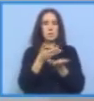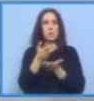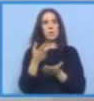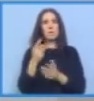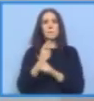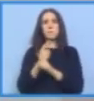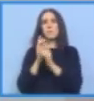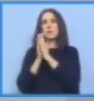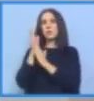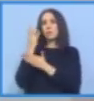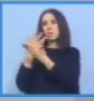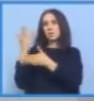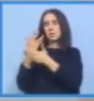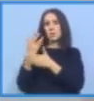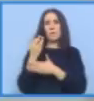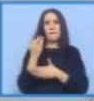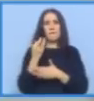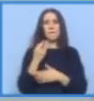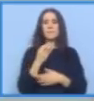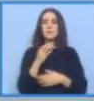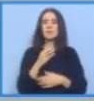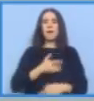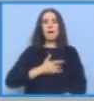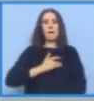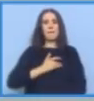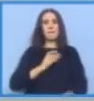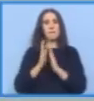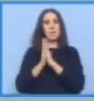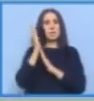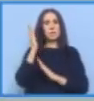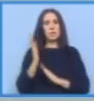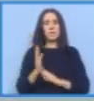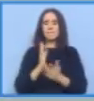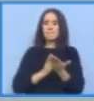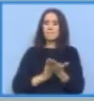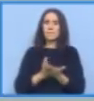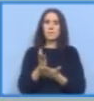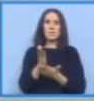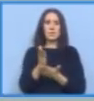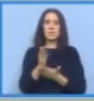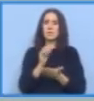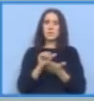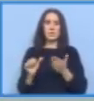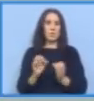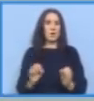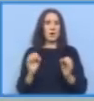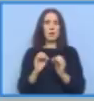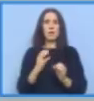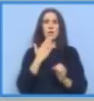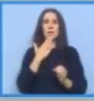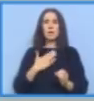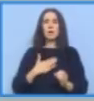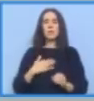relação com Deus. E, portanto, é este amor de Deus que persiste e que não desiste, que me leva